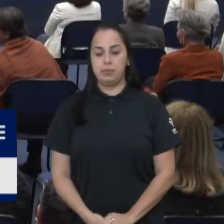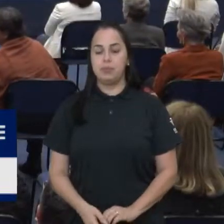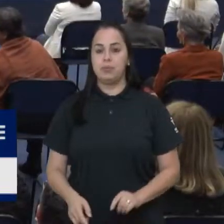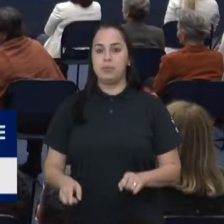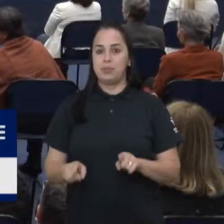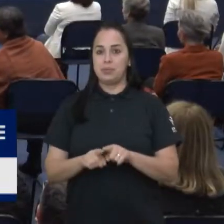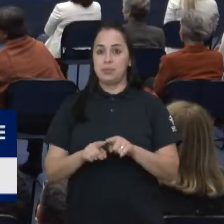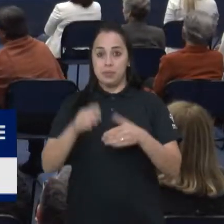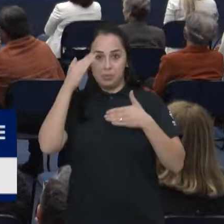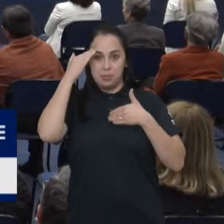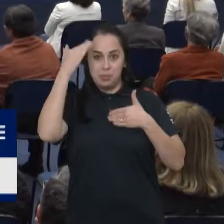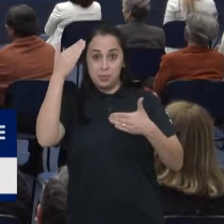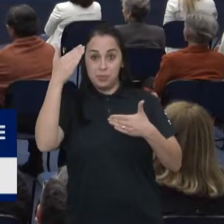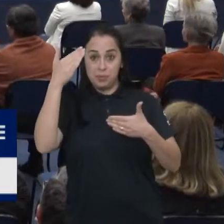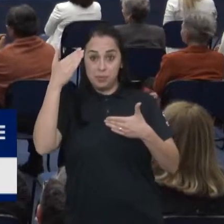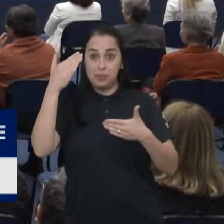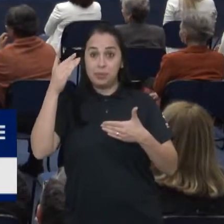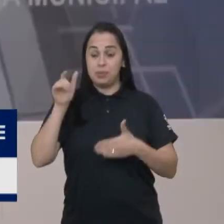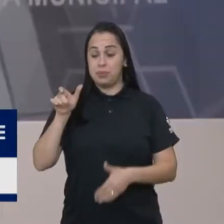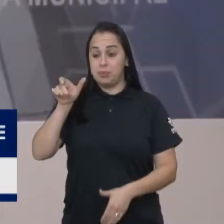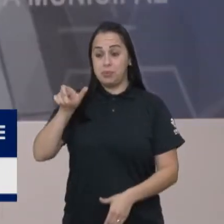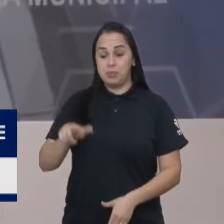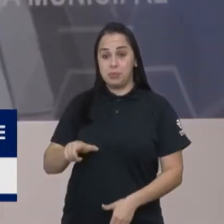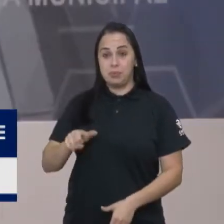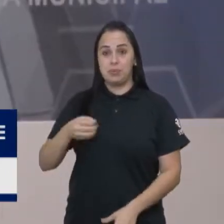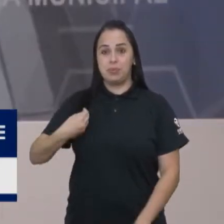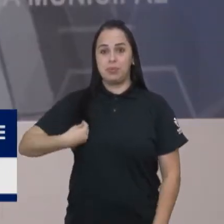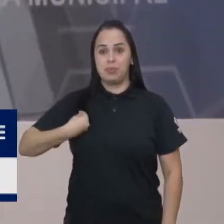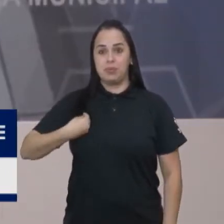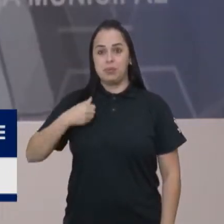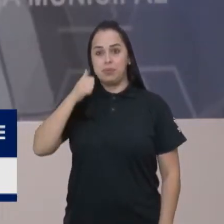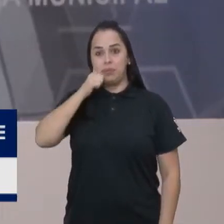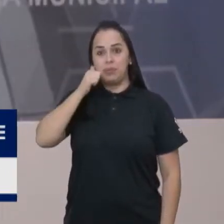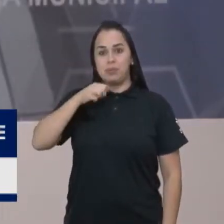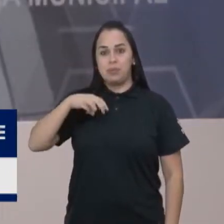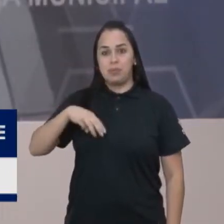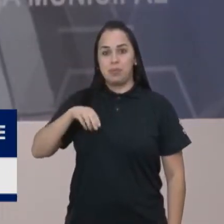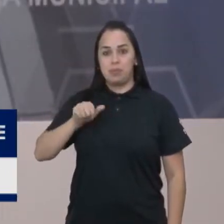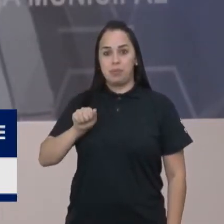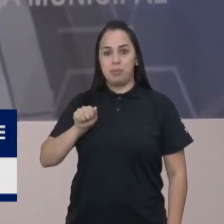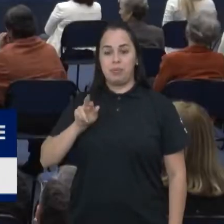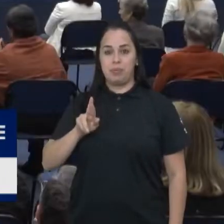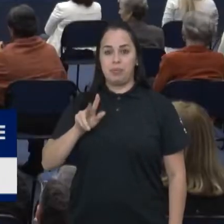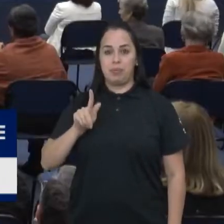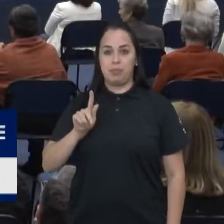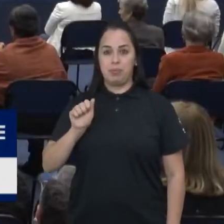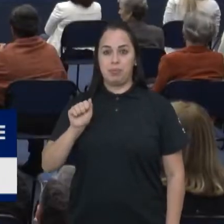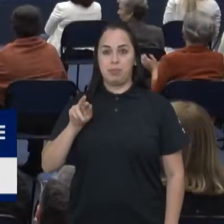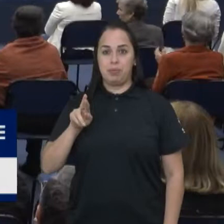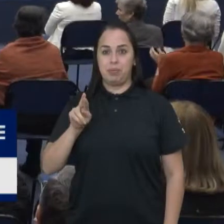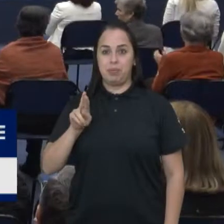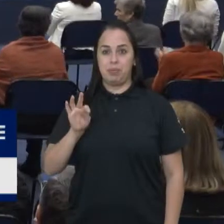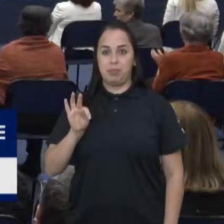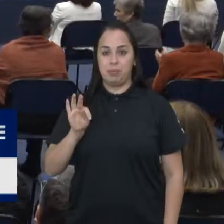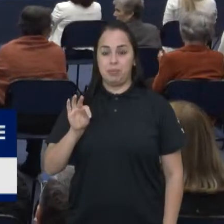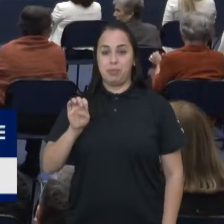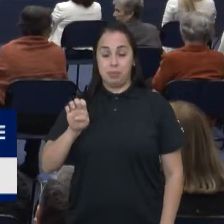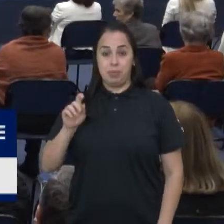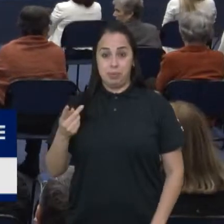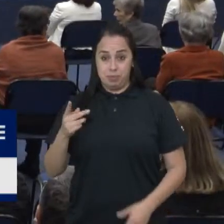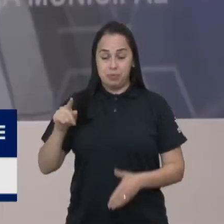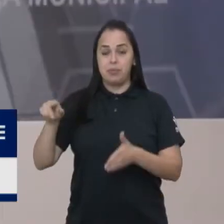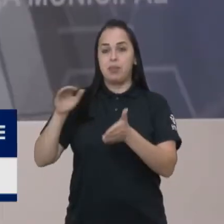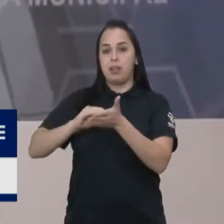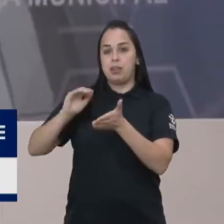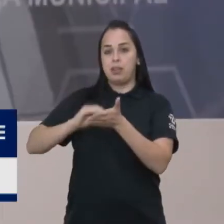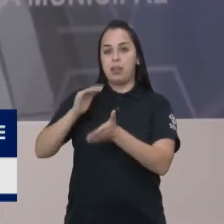Registramos e agradecemos a presença da senhora Margarete Correia, secretária de Saúde de nossa cidade, do senhor